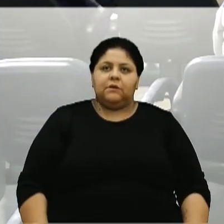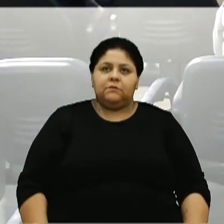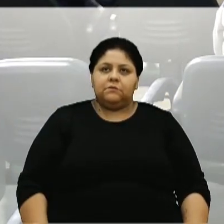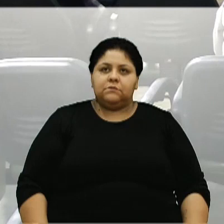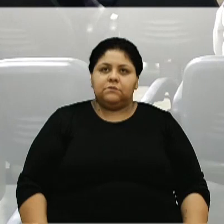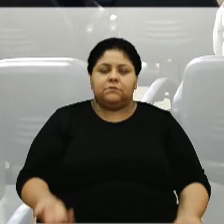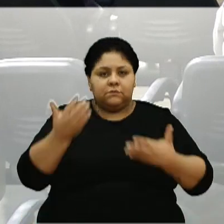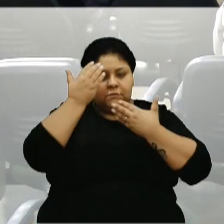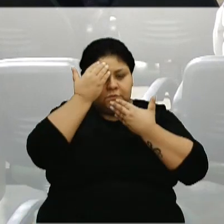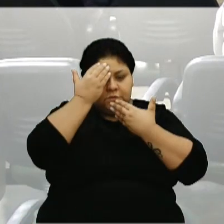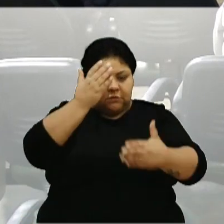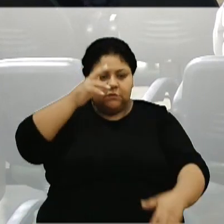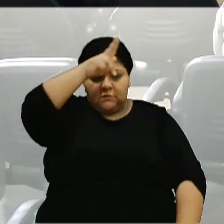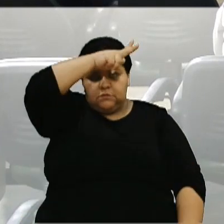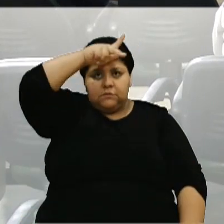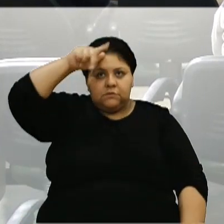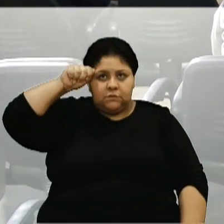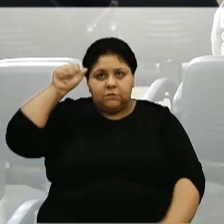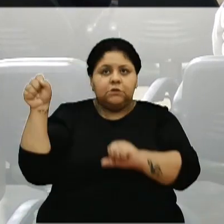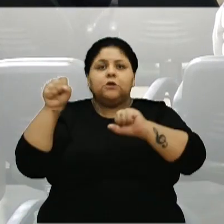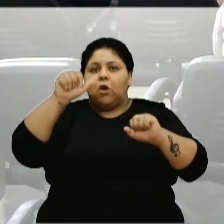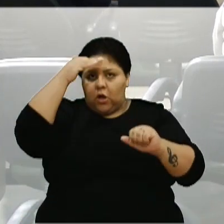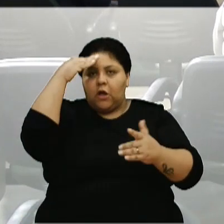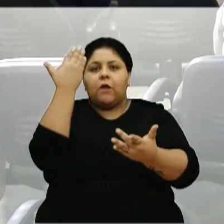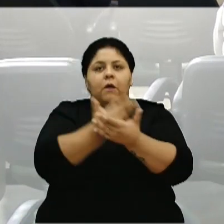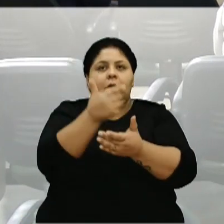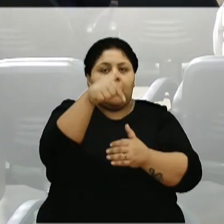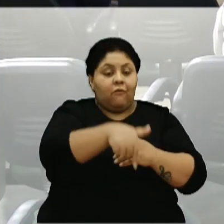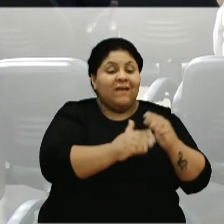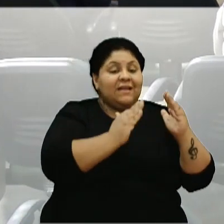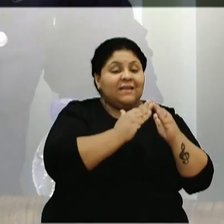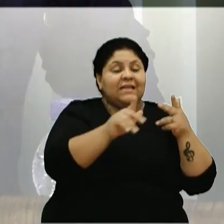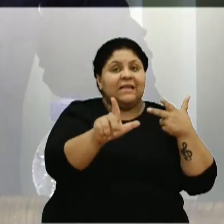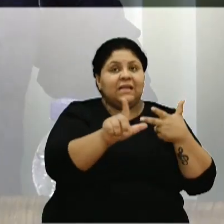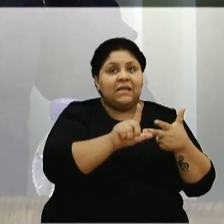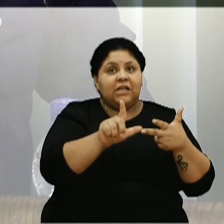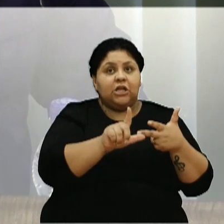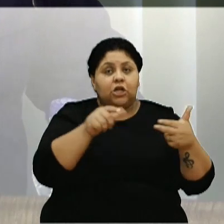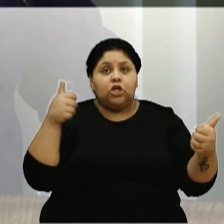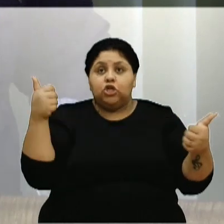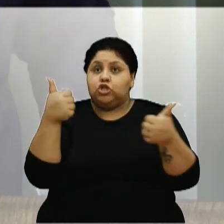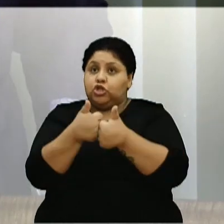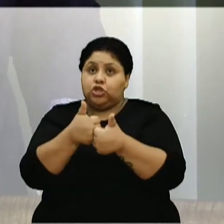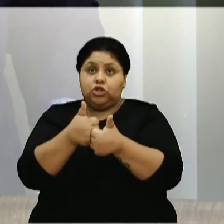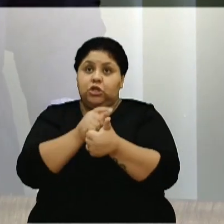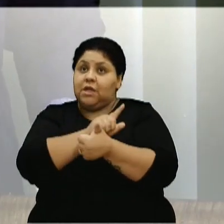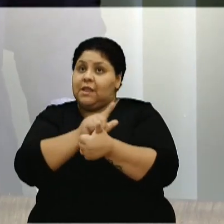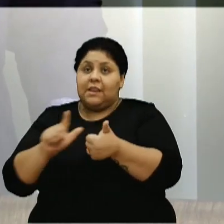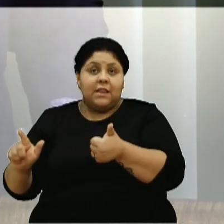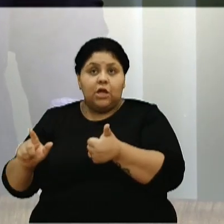Muito obrigada. Prefeito, pode ter a certeza de que esta Casa Legislativa estará ao seu lado e não se furtará da